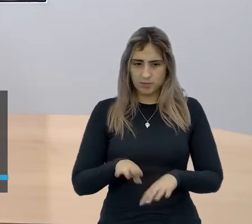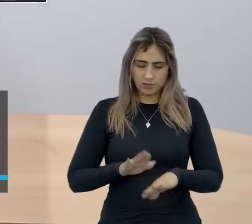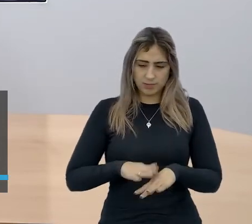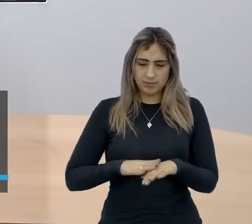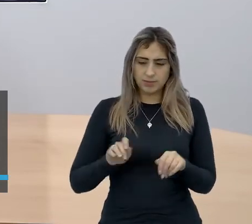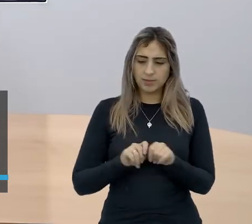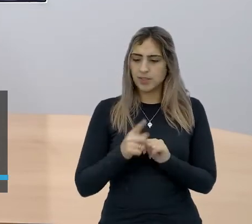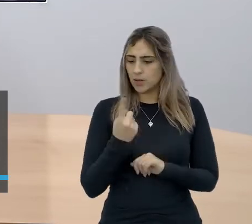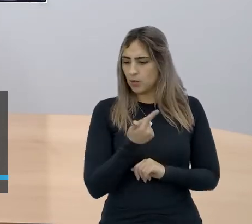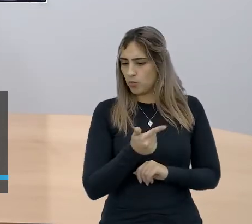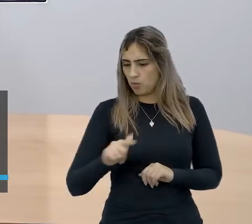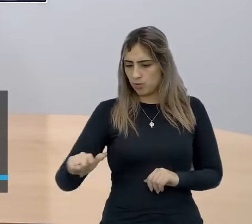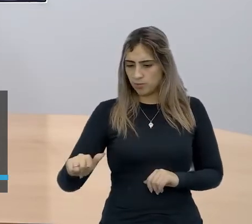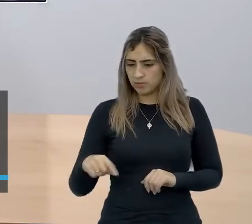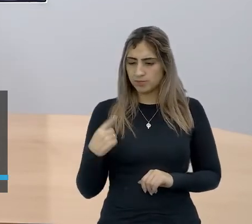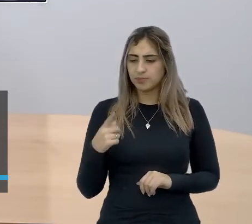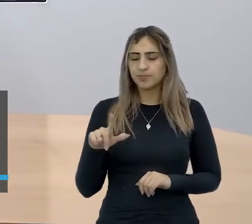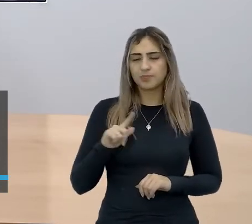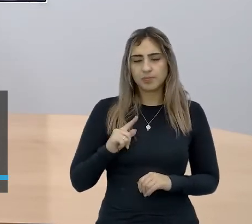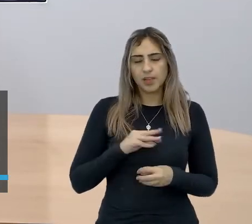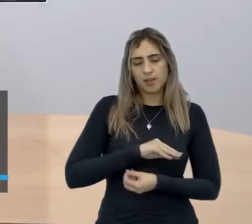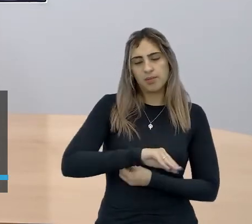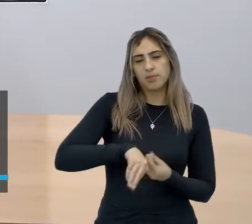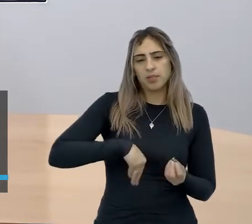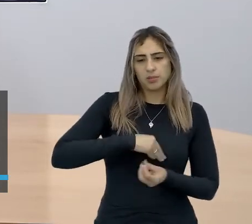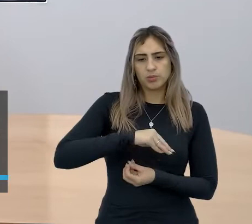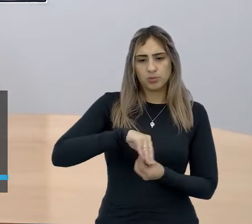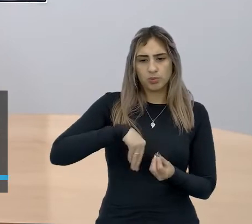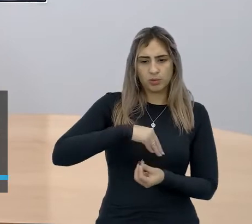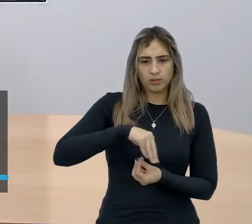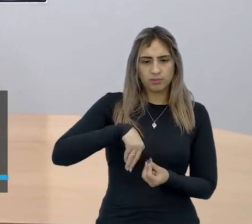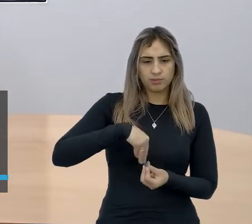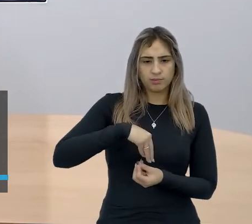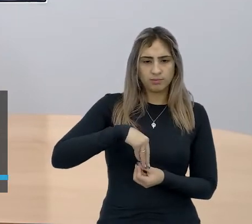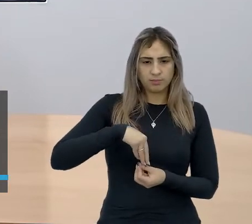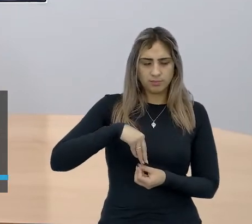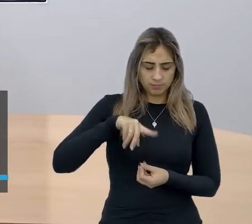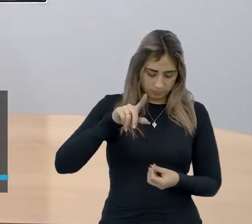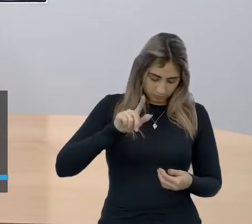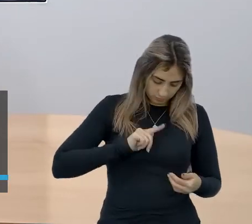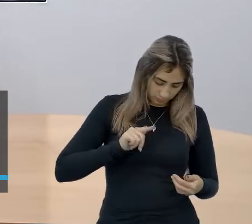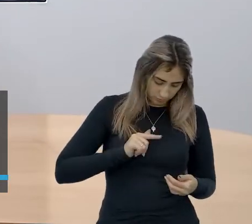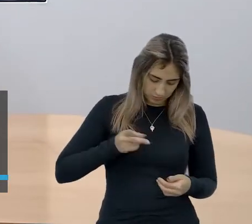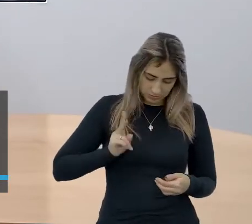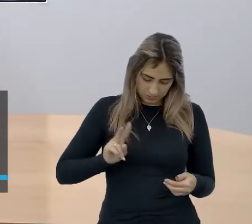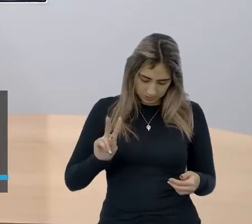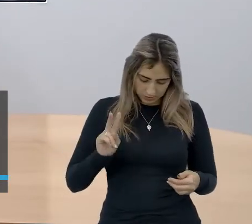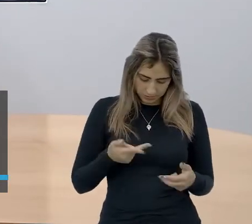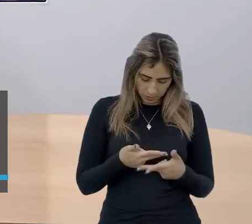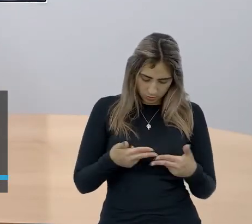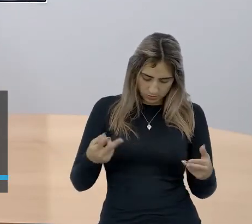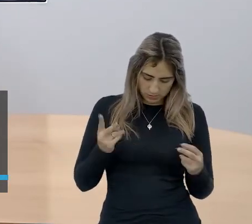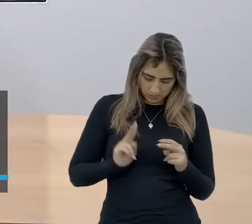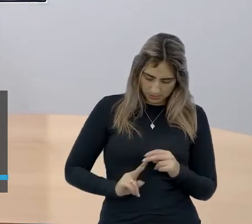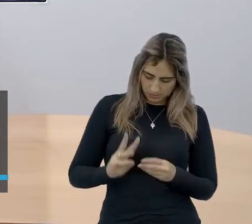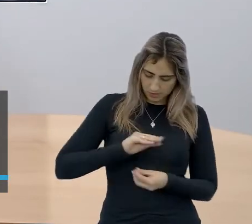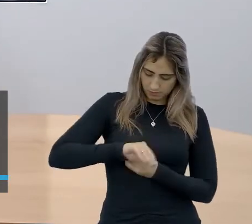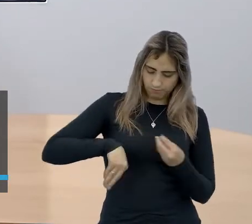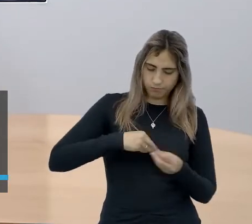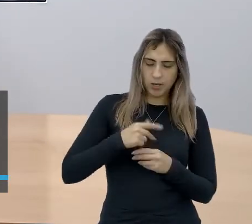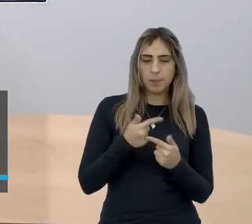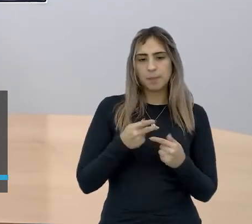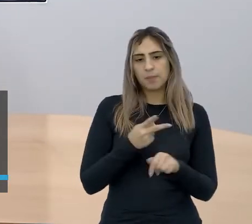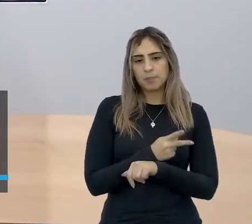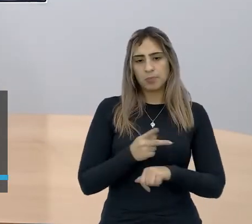uma outra coisa, nós temos uma mistura, tá certo? Se você tem uma mesma coisa, uma mesma composição, a substância